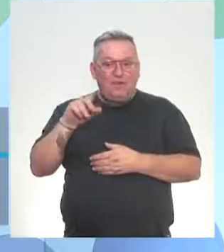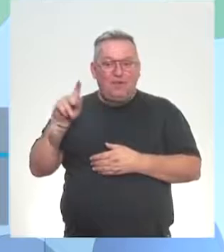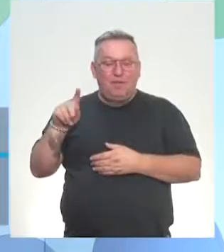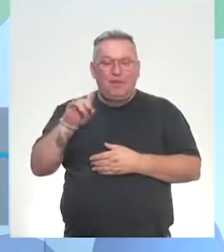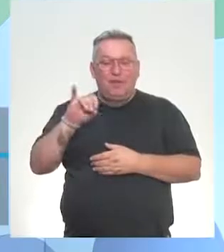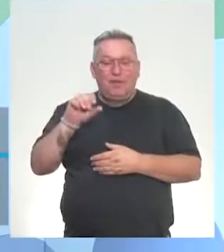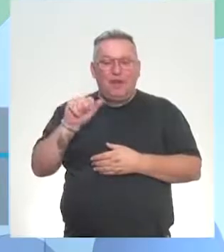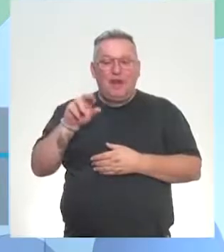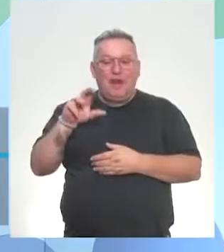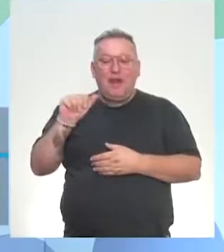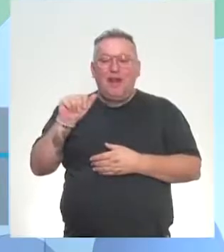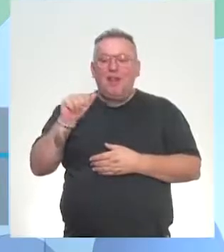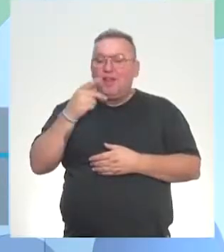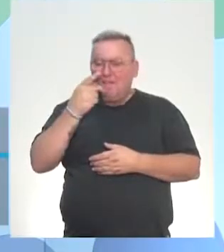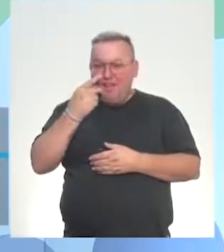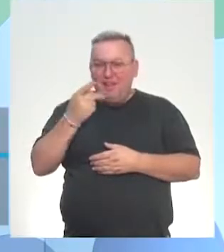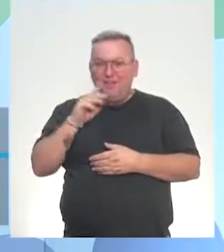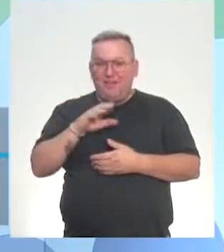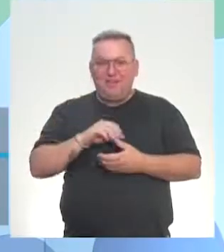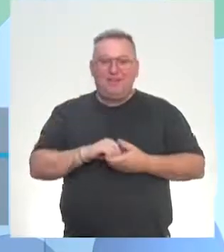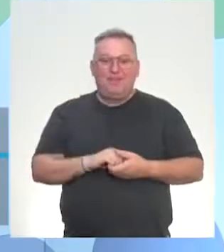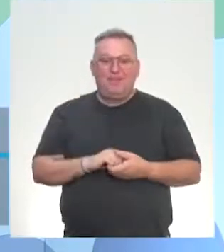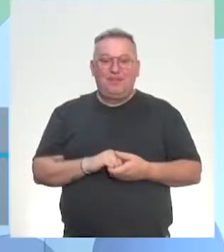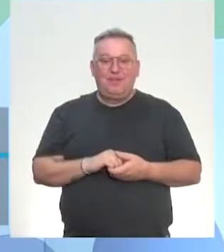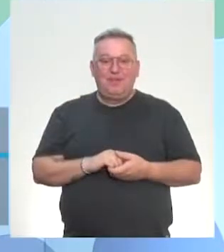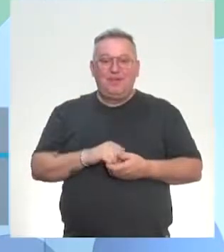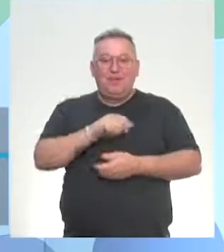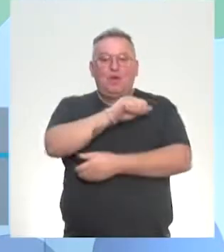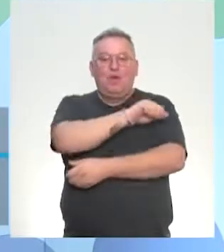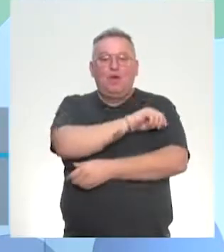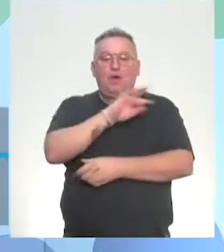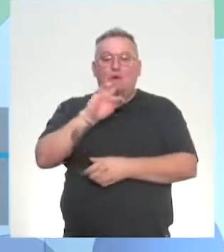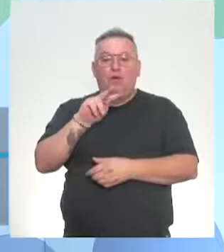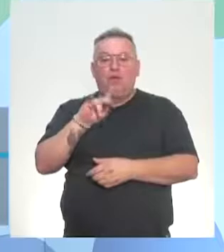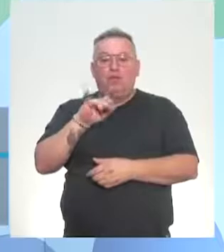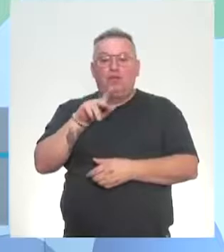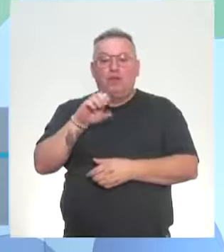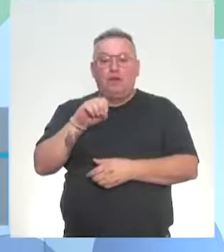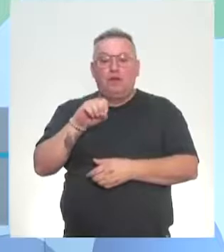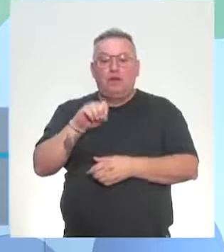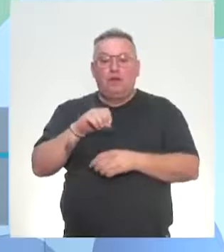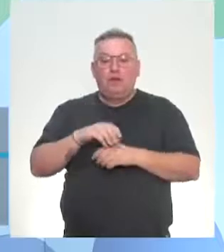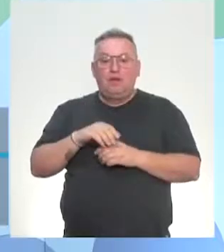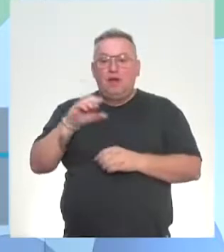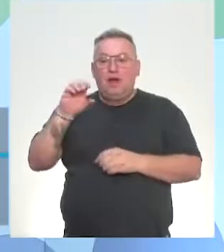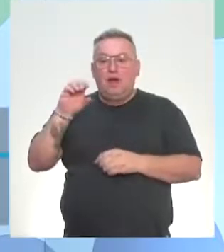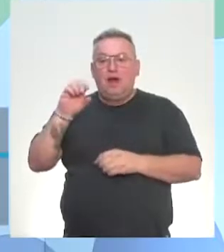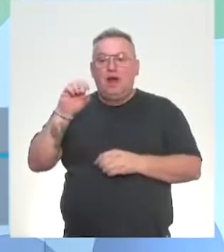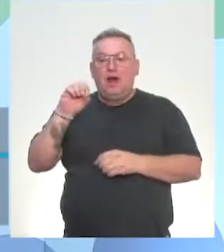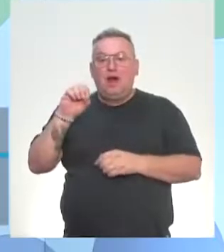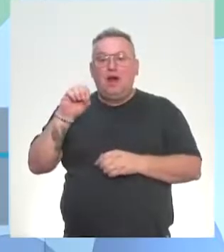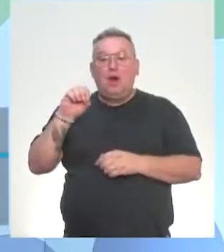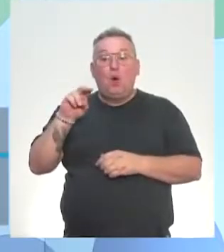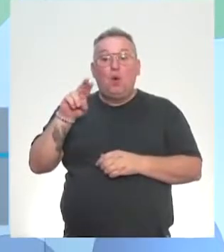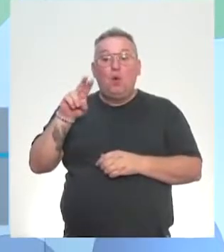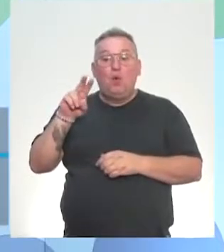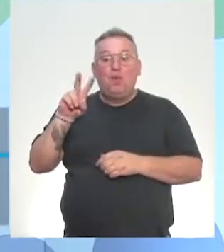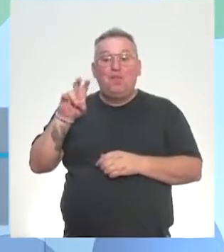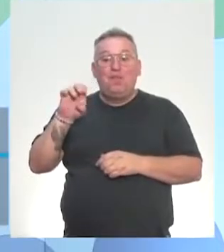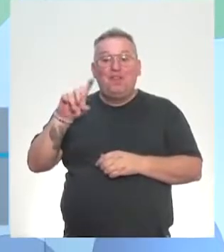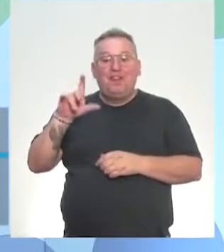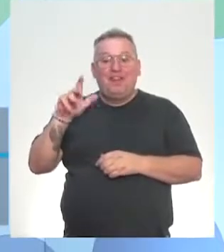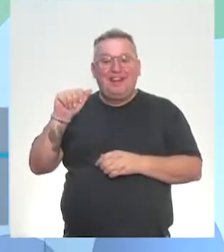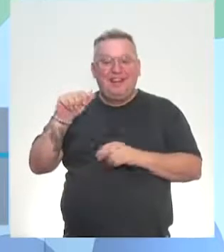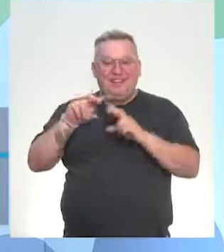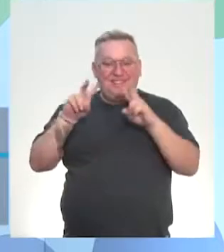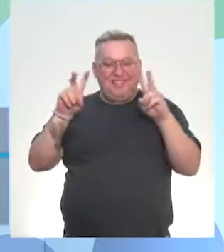Yara está mandando essa para a gente. Né? O aluno Tiago dizendo, a ovelha que está escutando música, fez também um